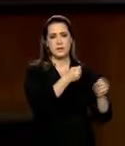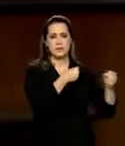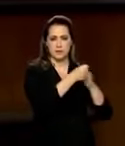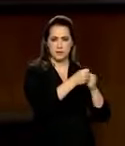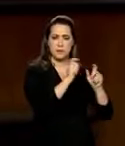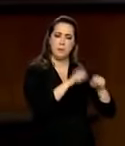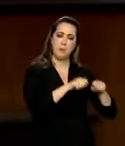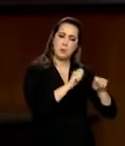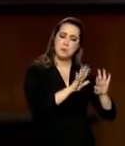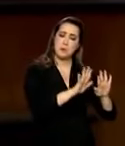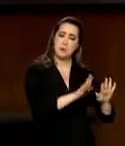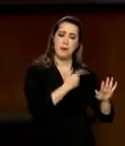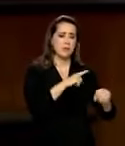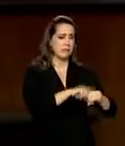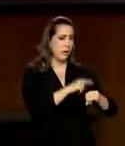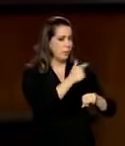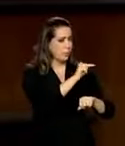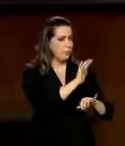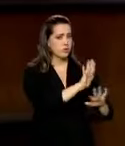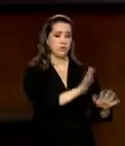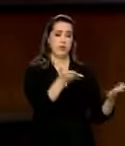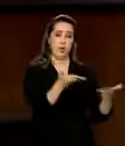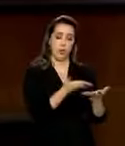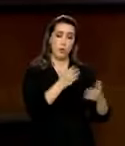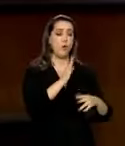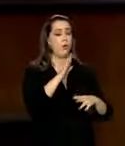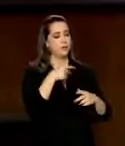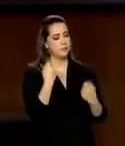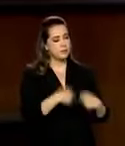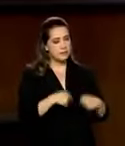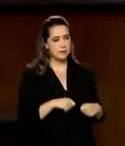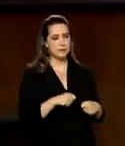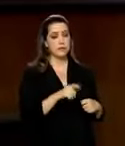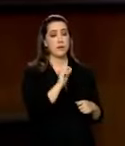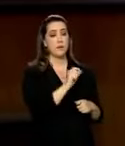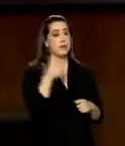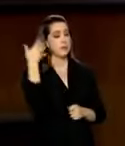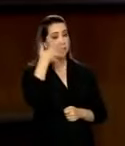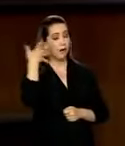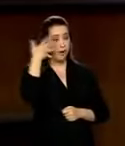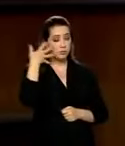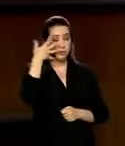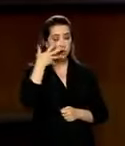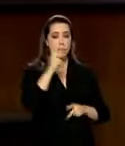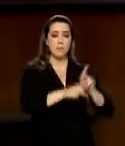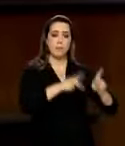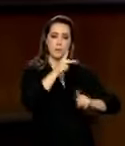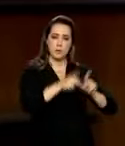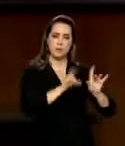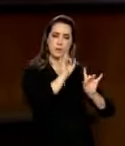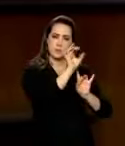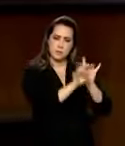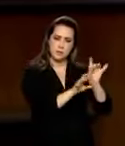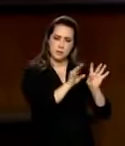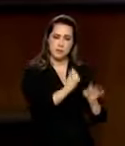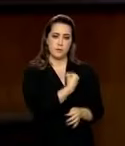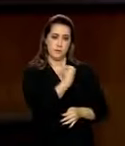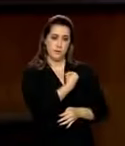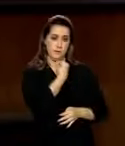permitiu, mas eu acho que agora o momento se faz necessário, até para esclarecer a população, em especial os